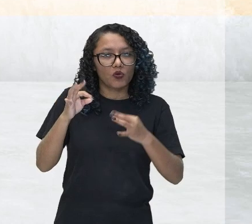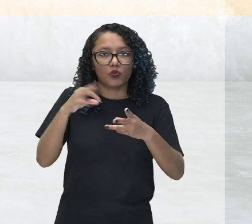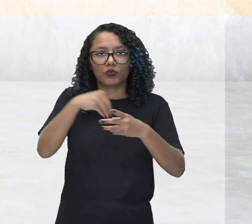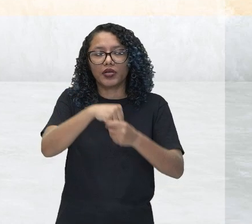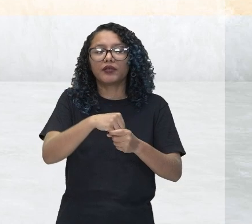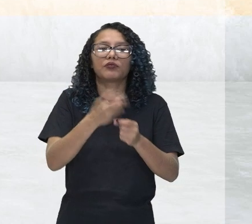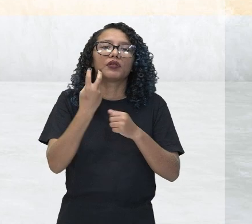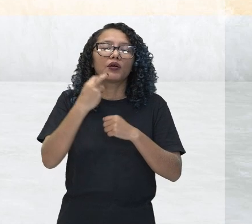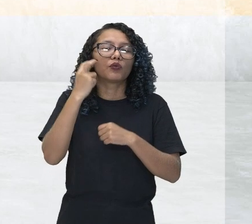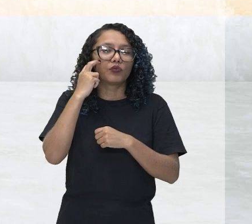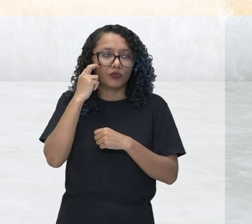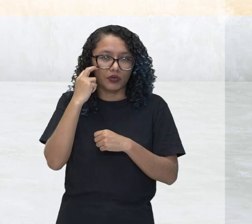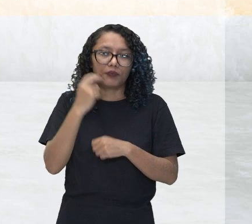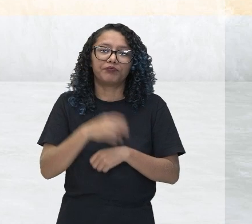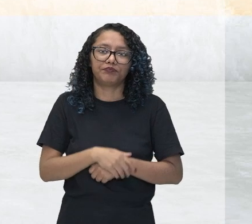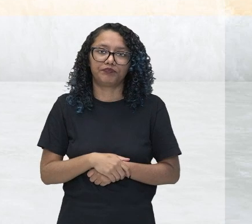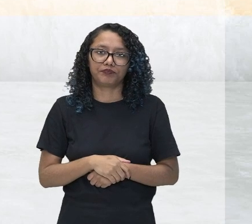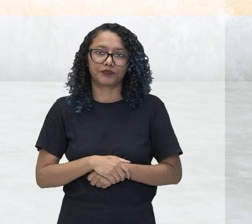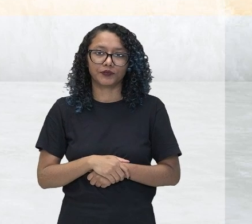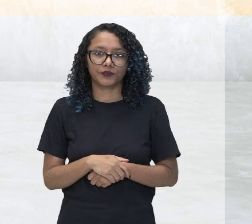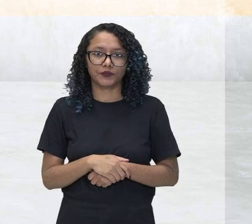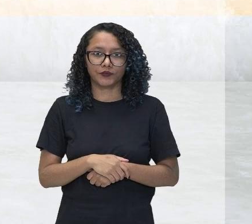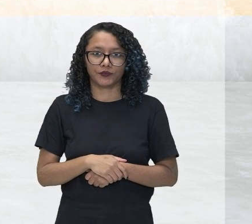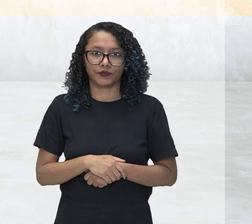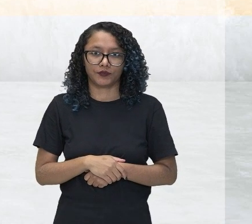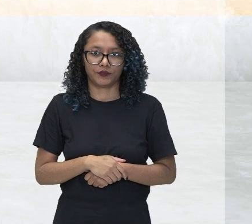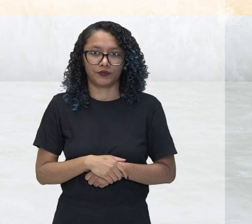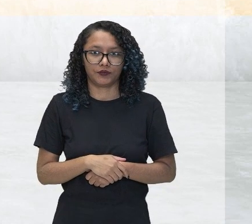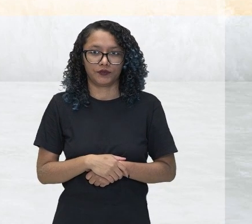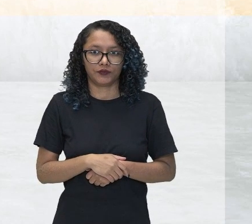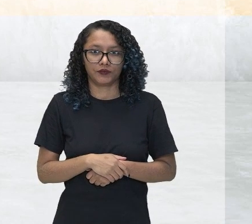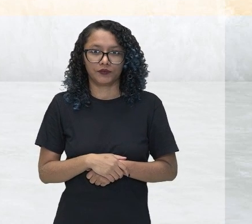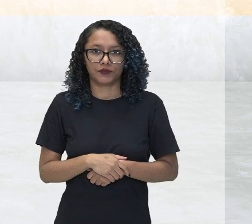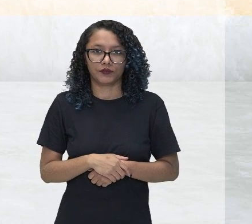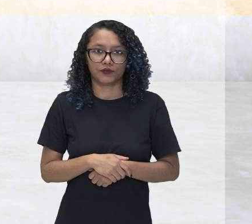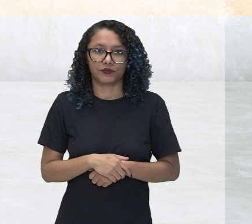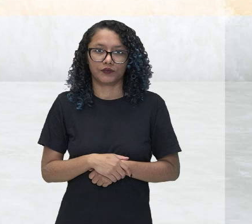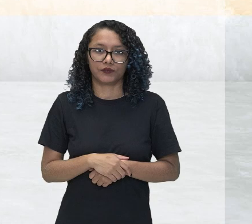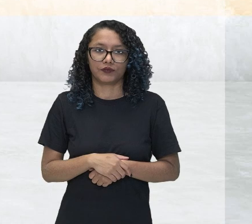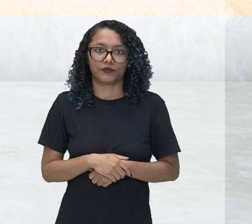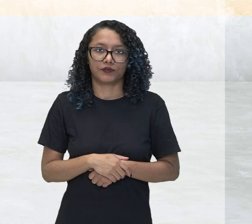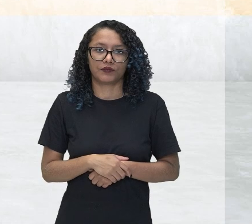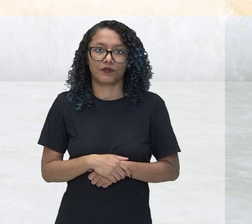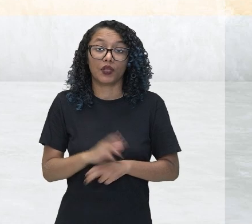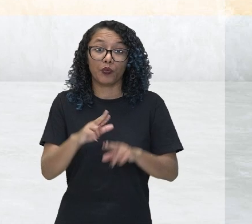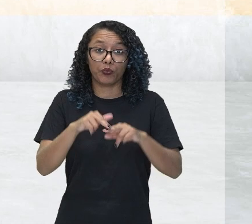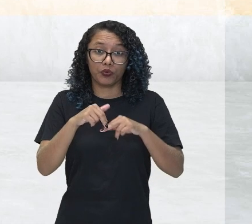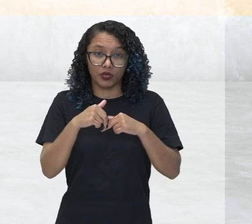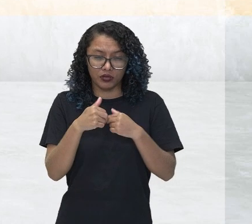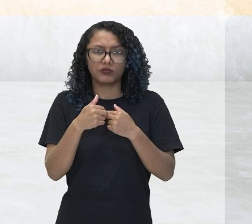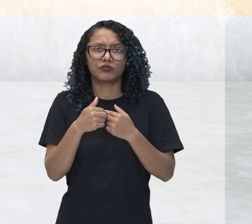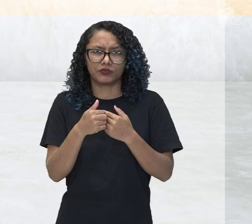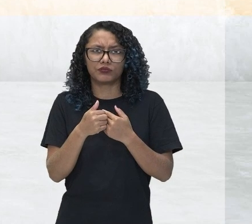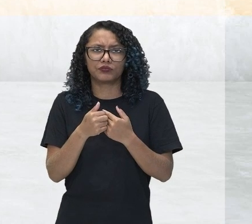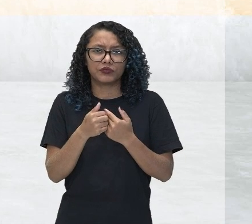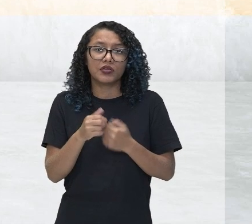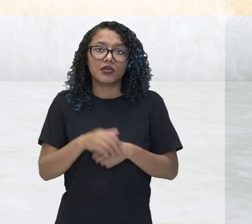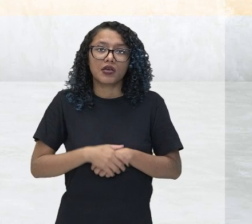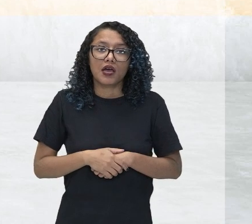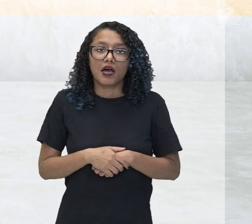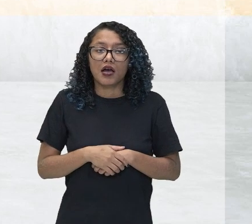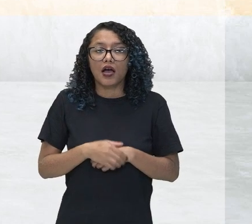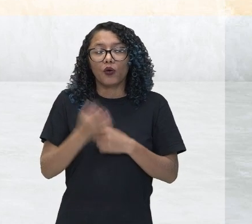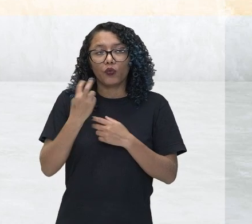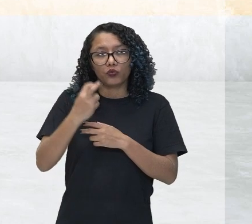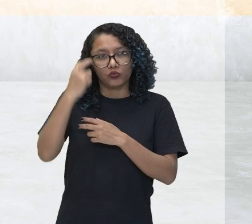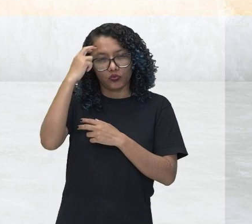é isso? Então, é por isso que nós falamos que a cultura ela vai sendo transmitida de gerações em